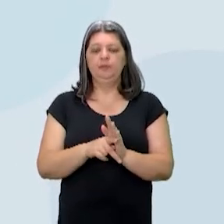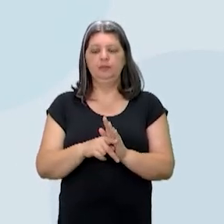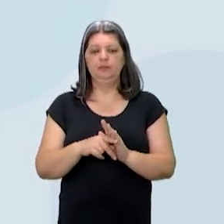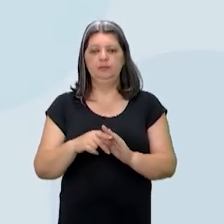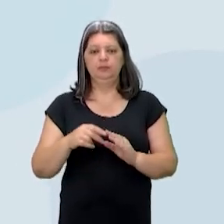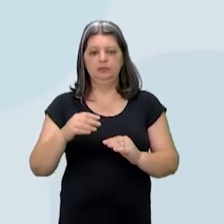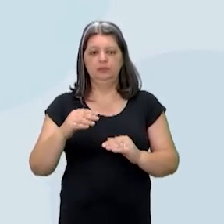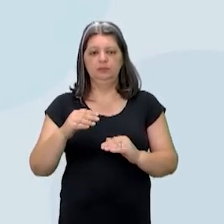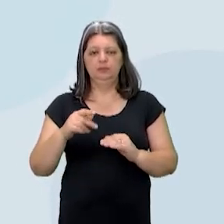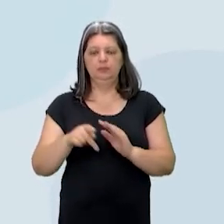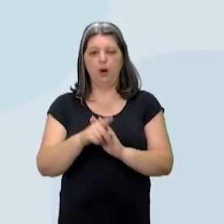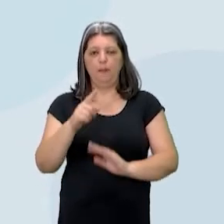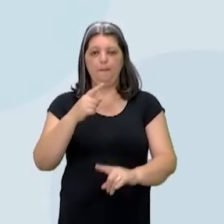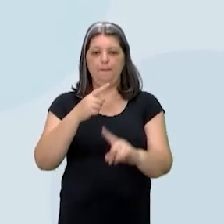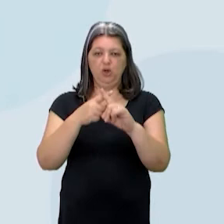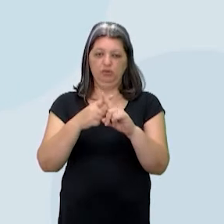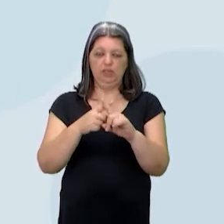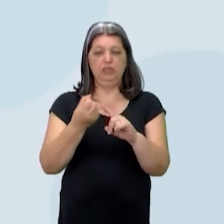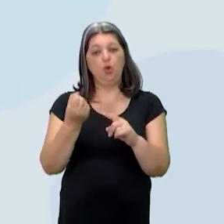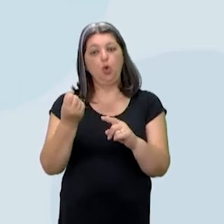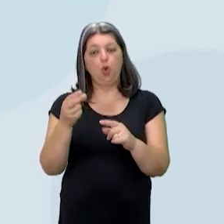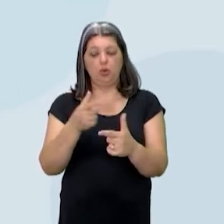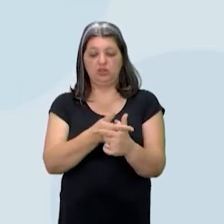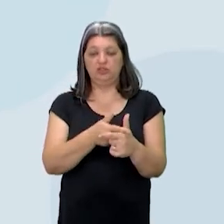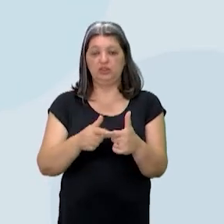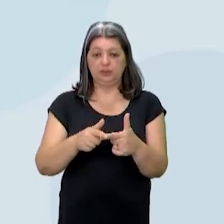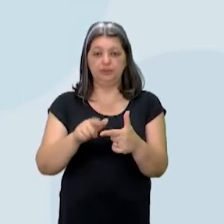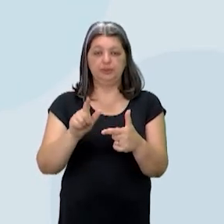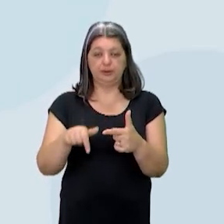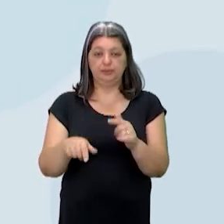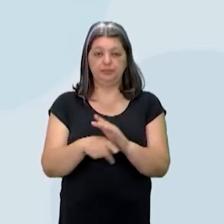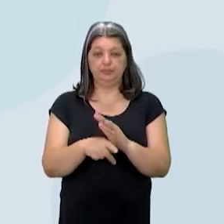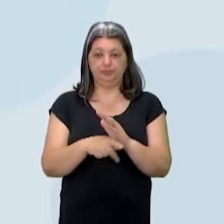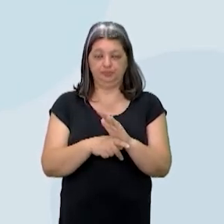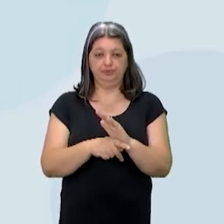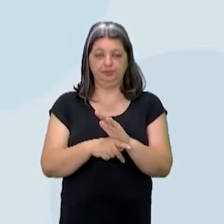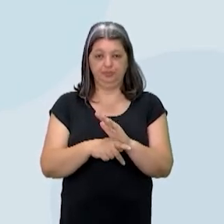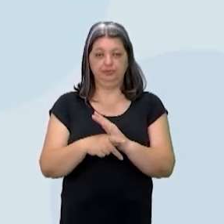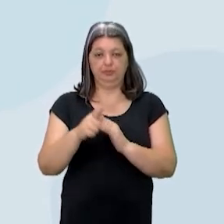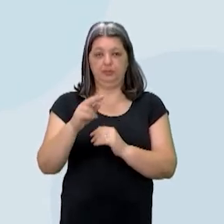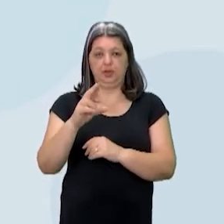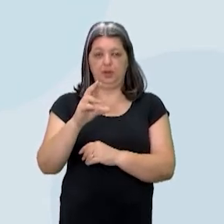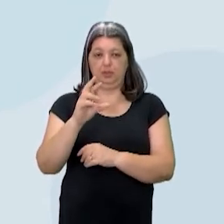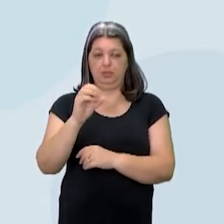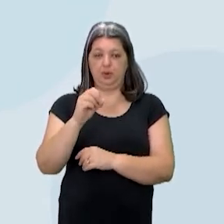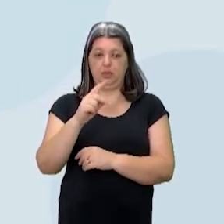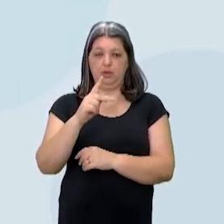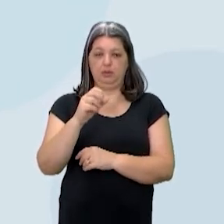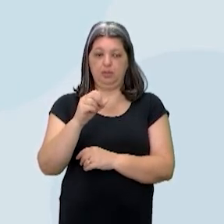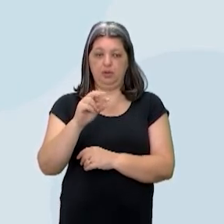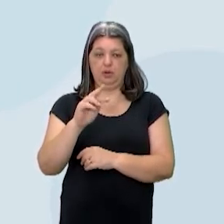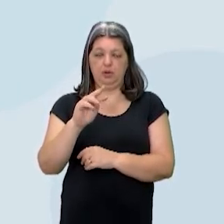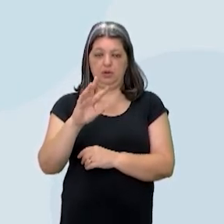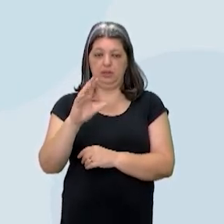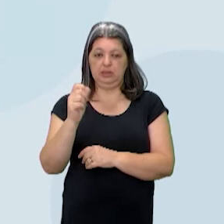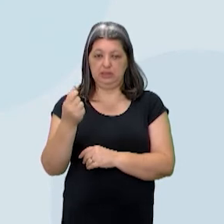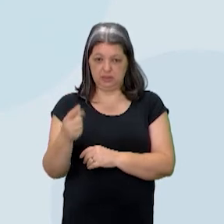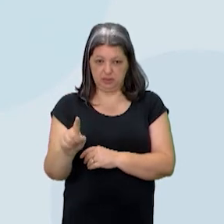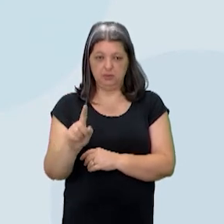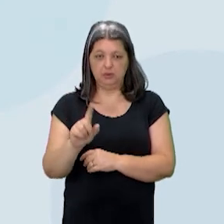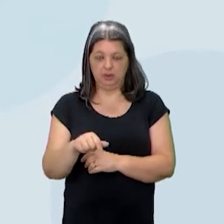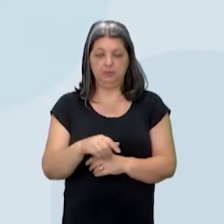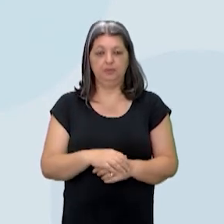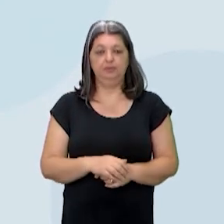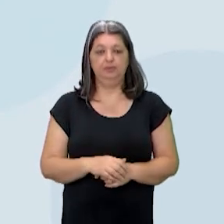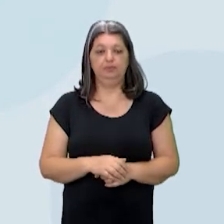dada por multiplicações ou divisões é o que a gente chama de proporção. Eu vou apagar aqui a tabelinha, o